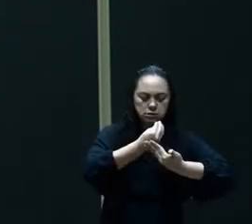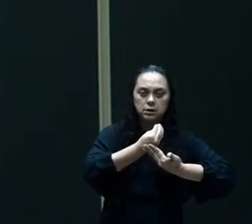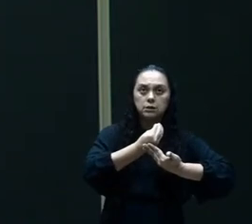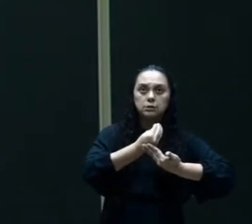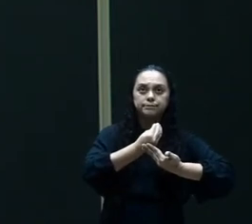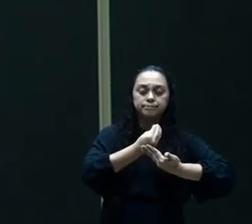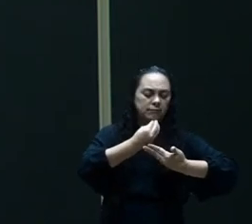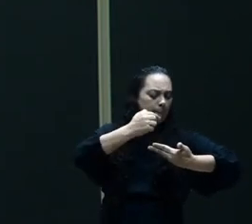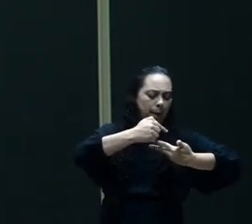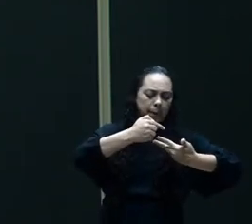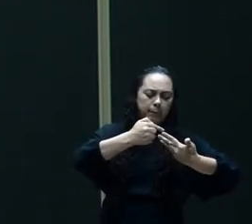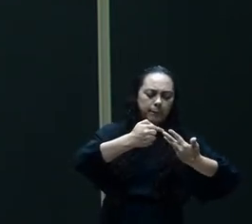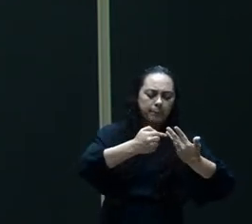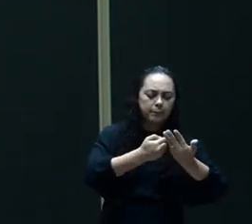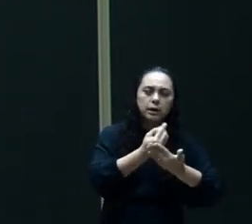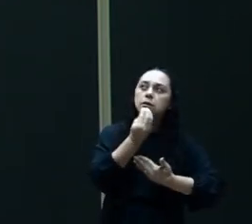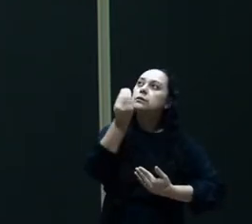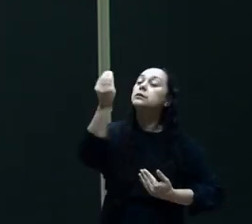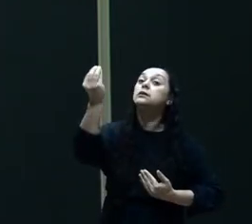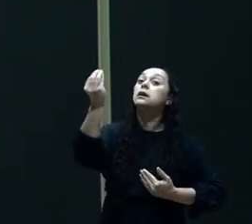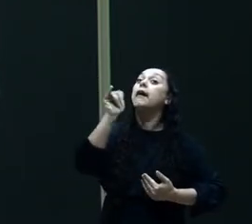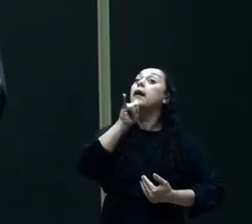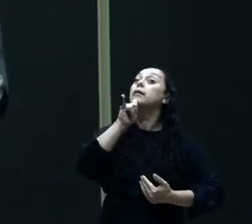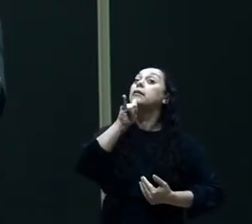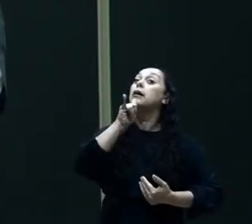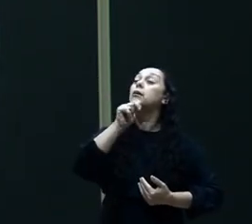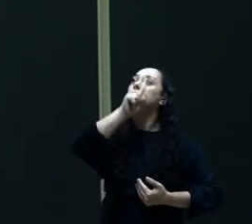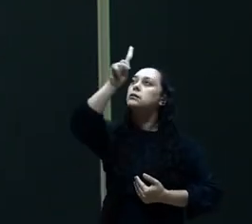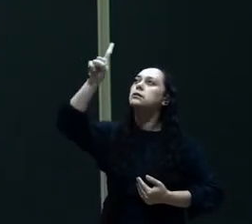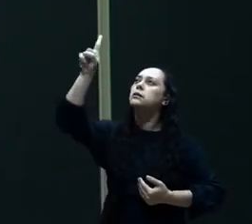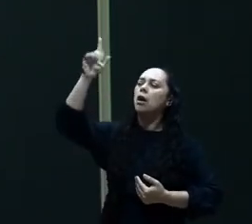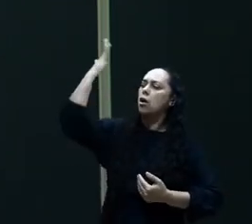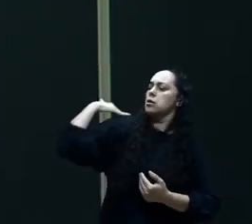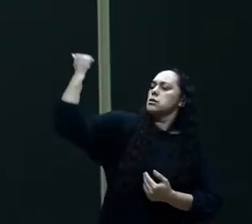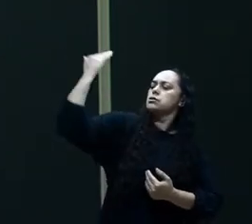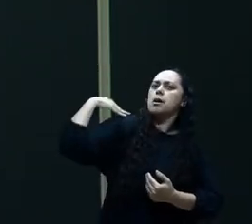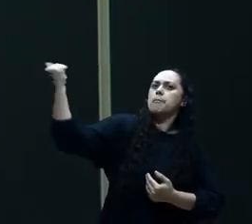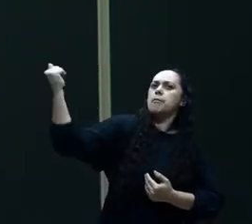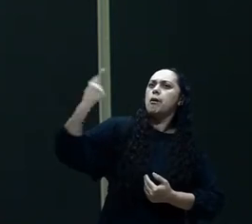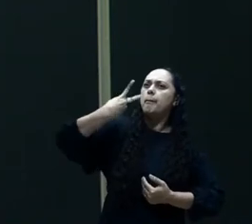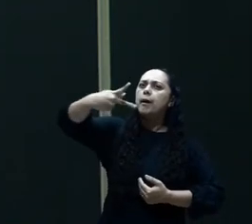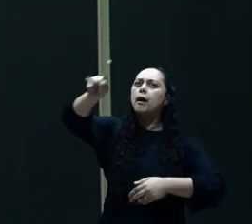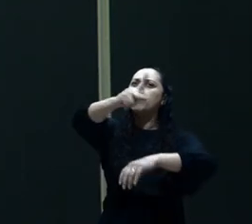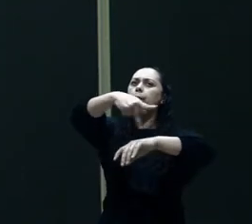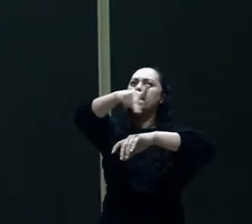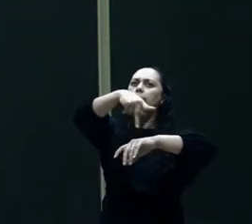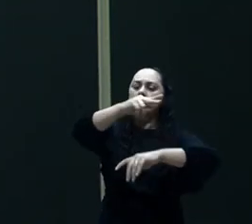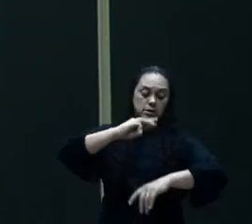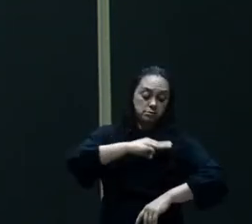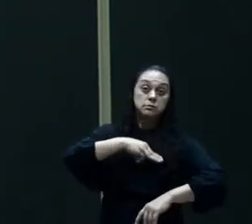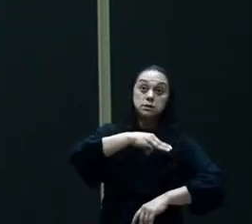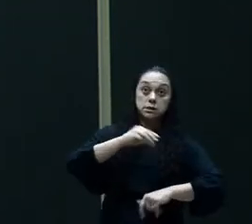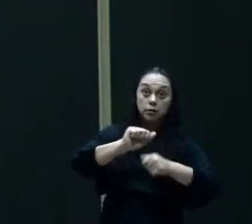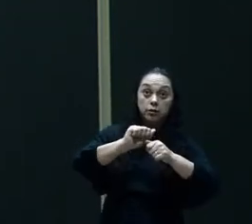se Deus te chamou para as missões se entrega não corre não